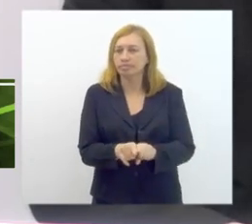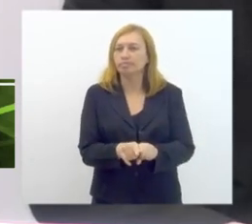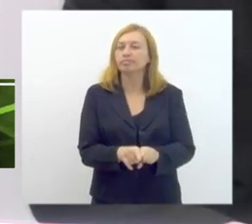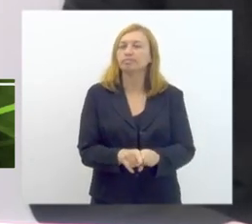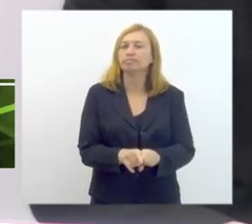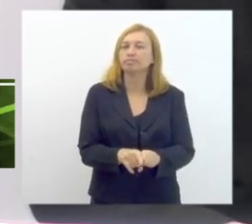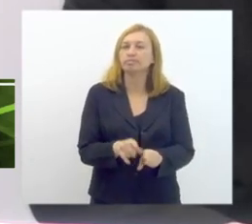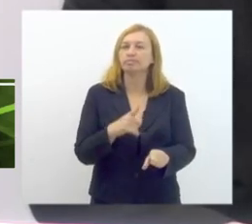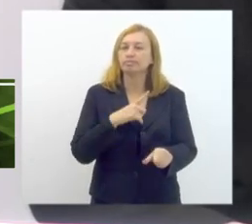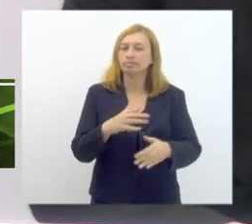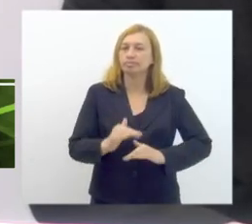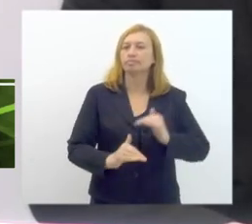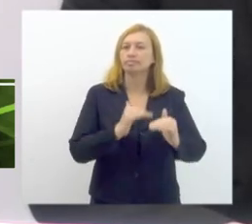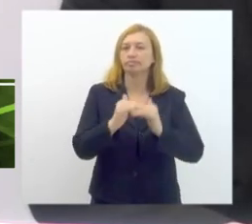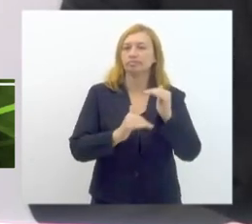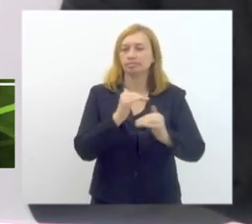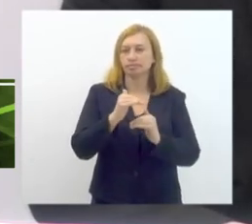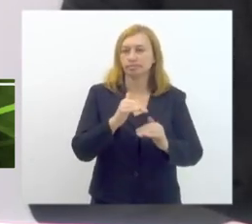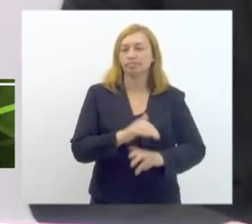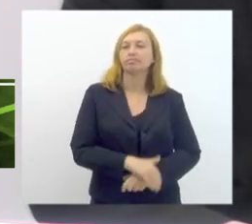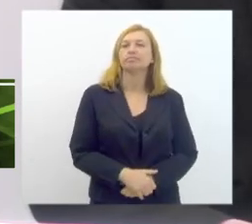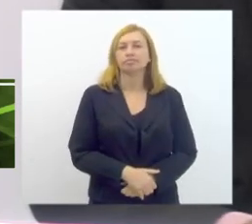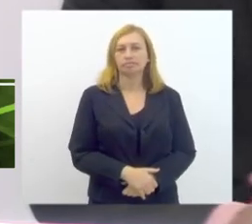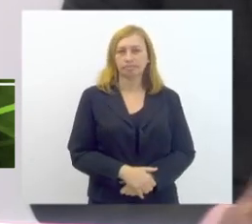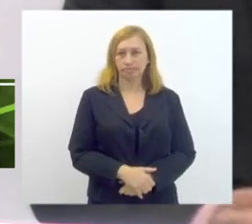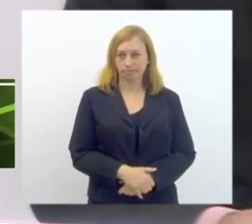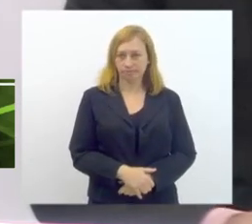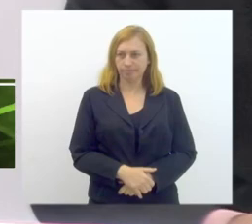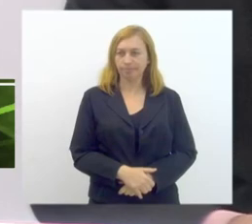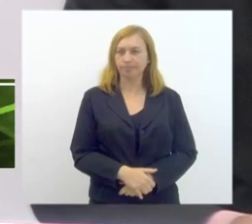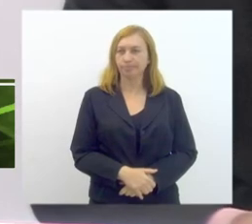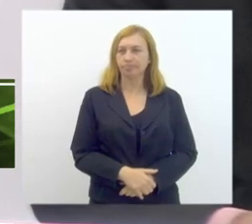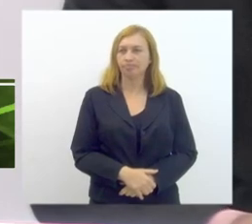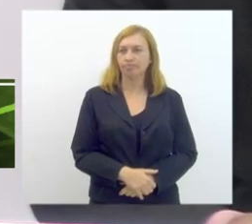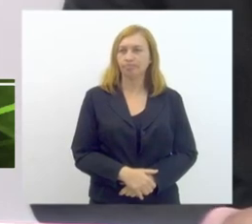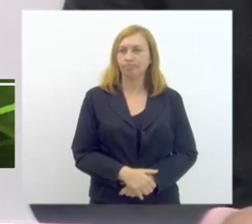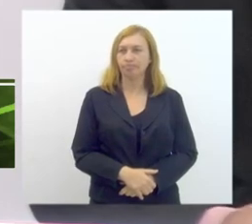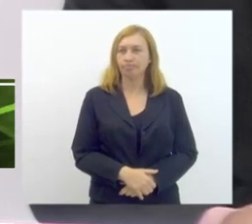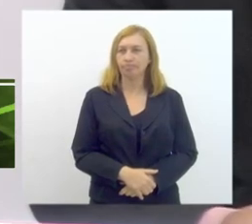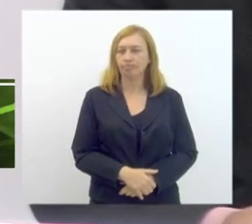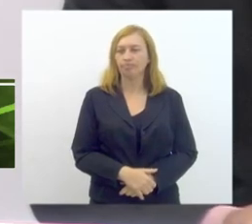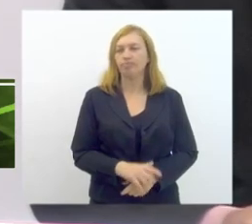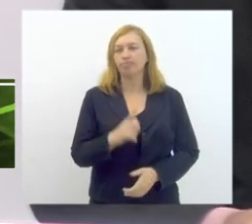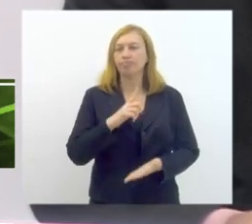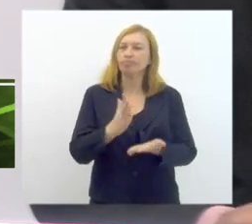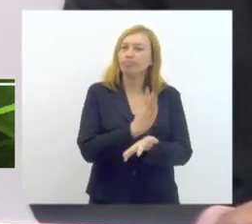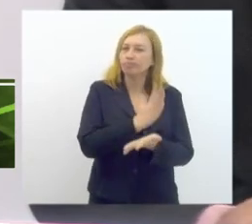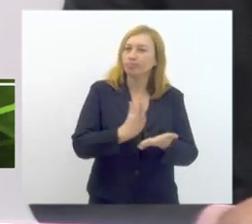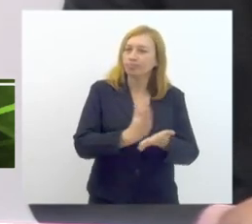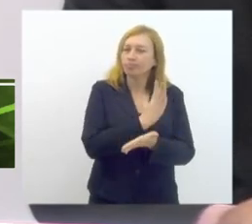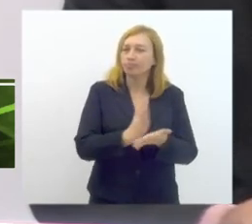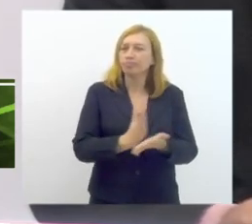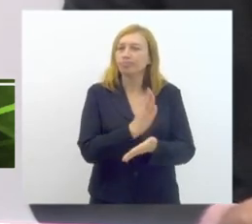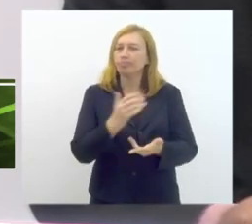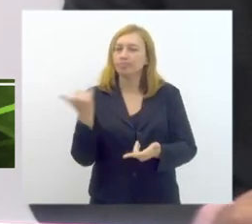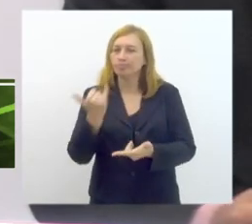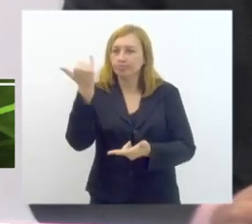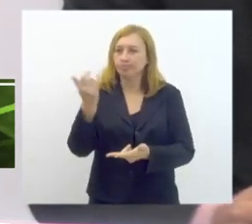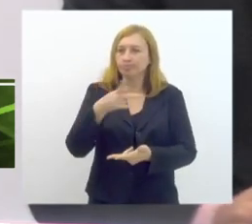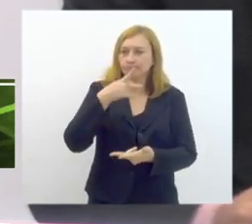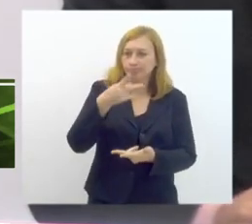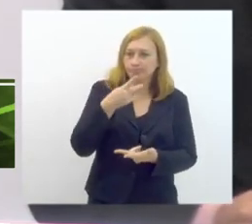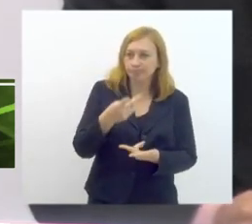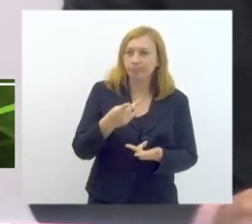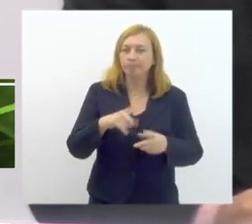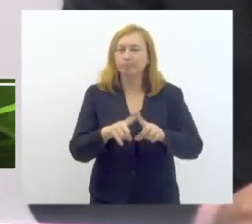promova esse desenvolvimento. Então, a gente tem algumas coisas mais específicas para falar, mas tem